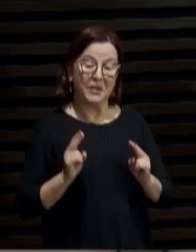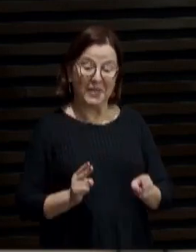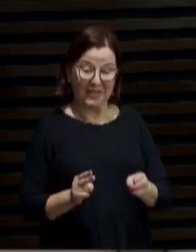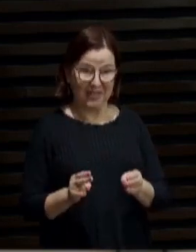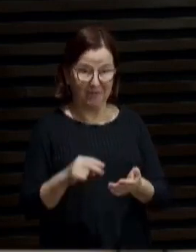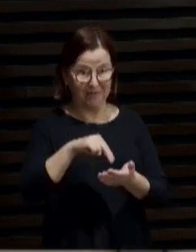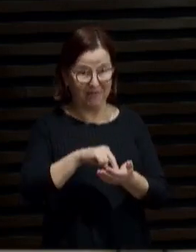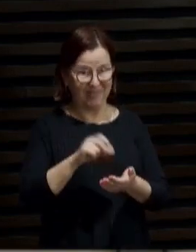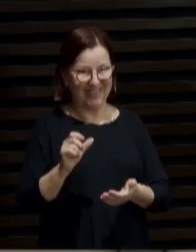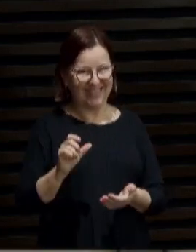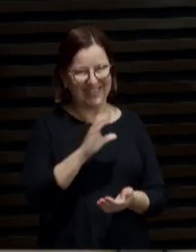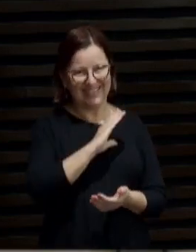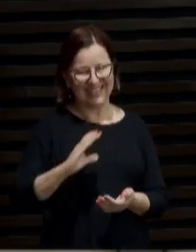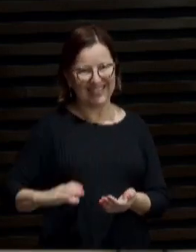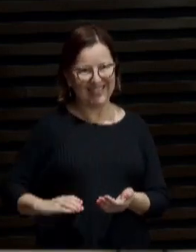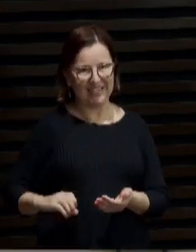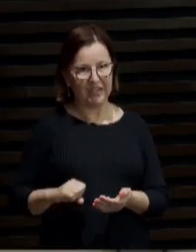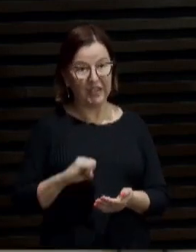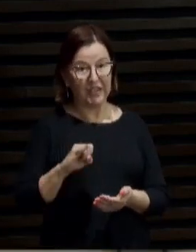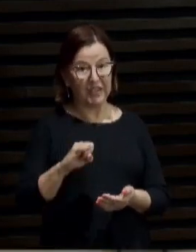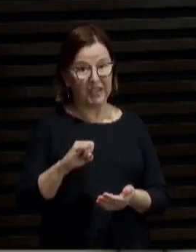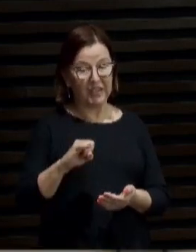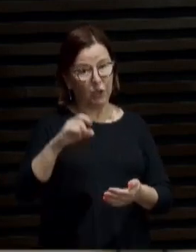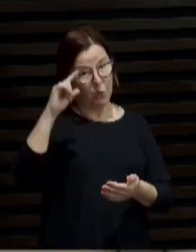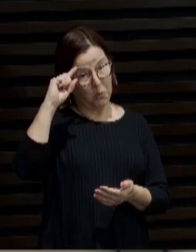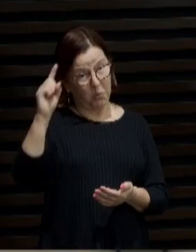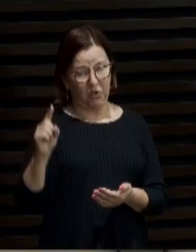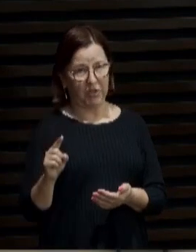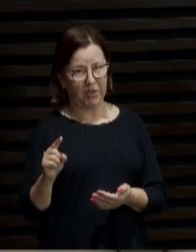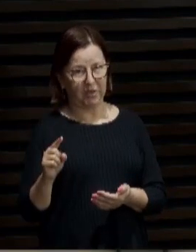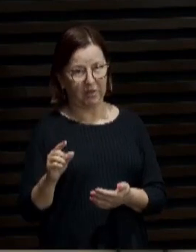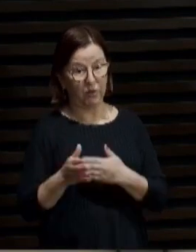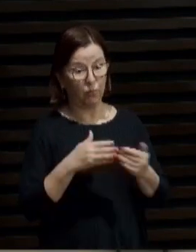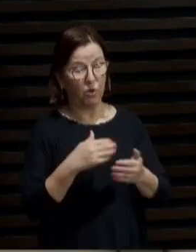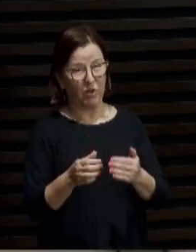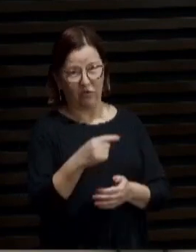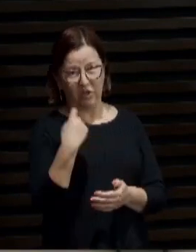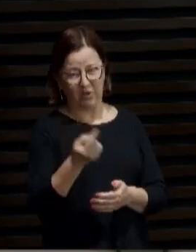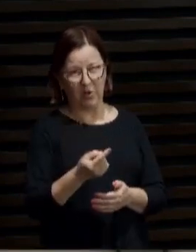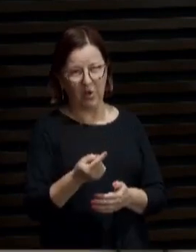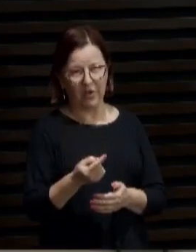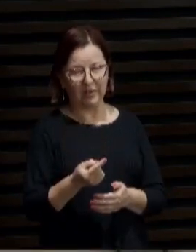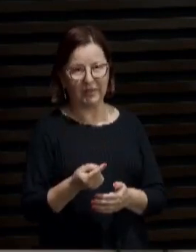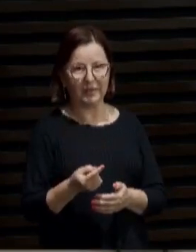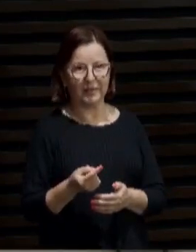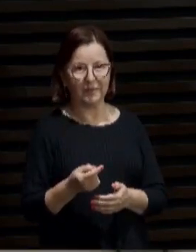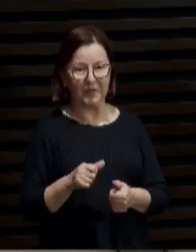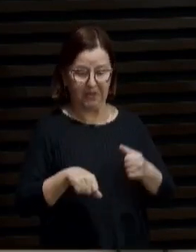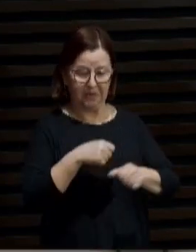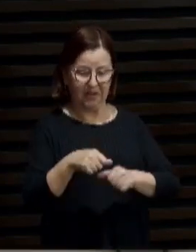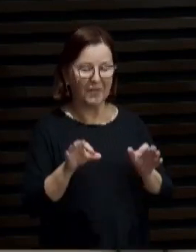E se um dia, qualquer um de nós dos arautos aqui, nos arredarmos, trocarmos a simplicidade do